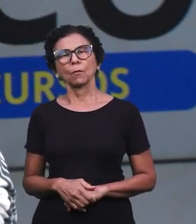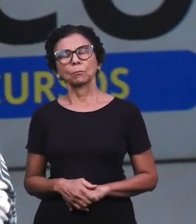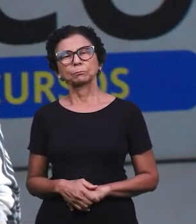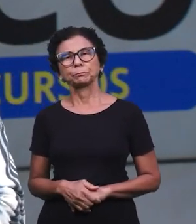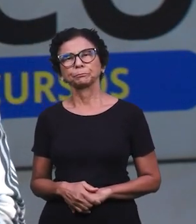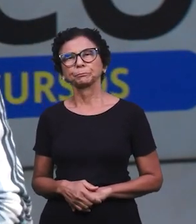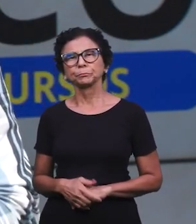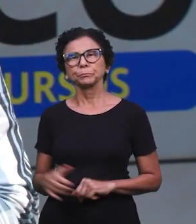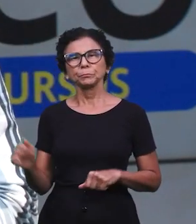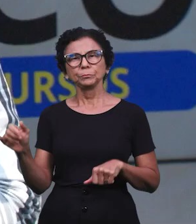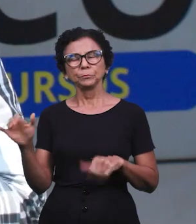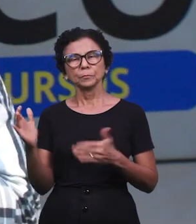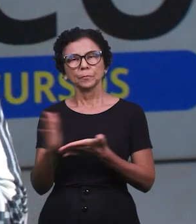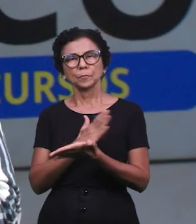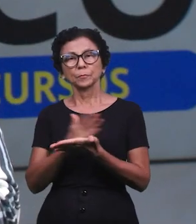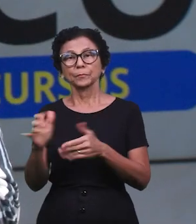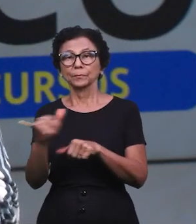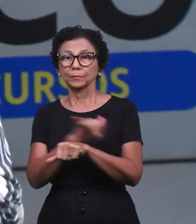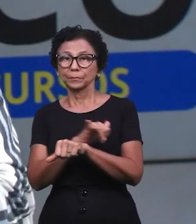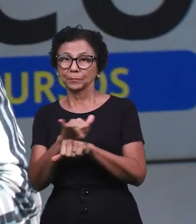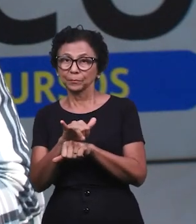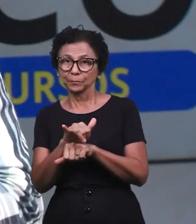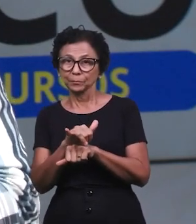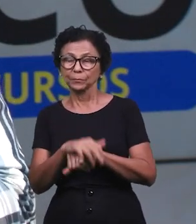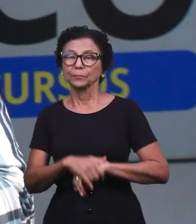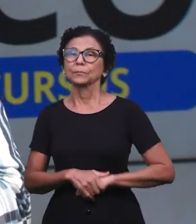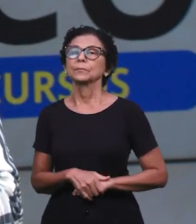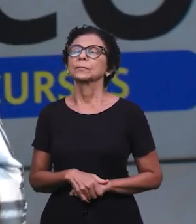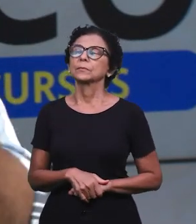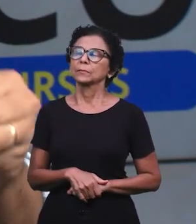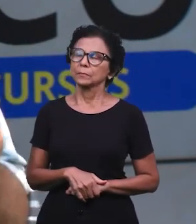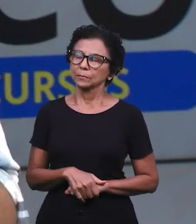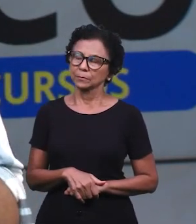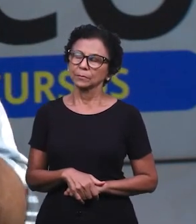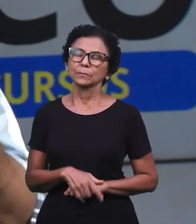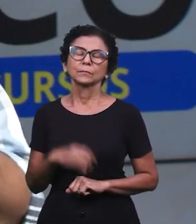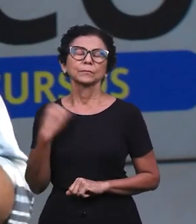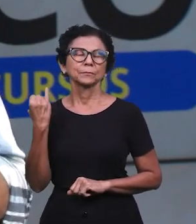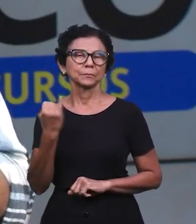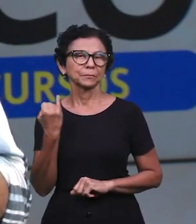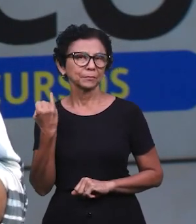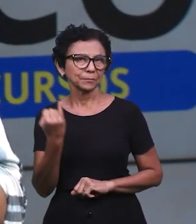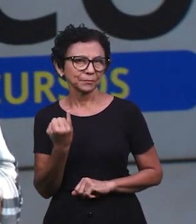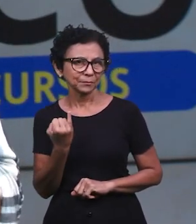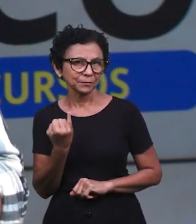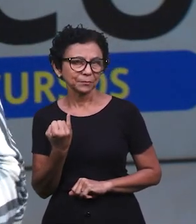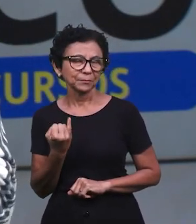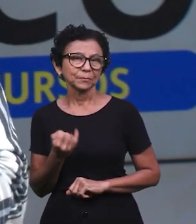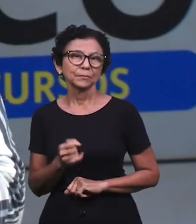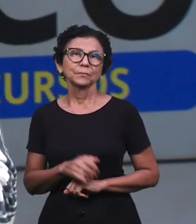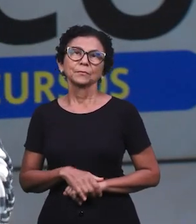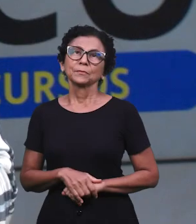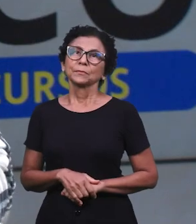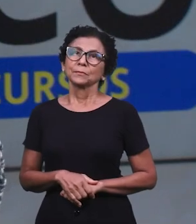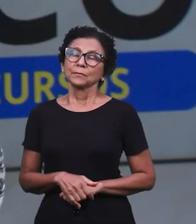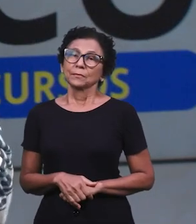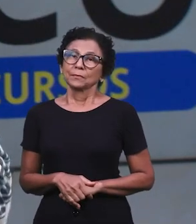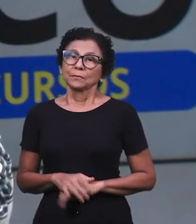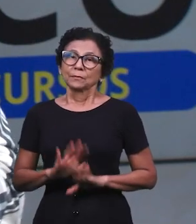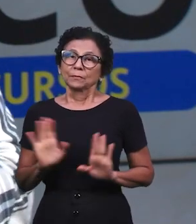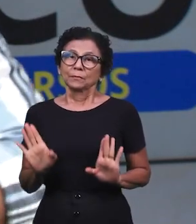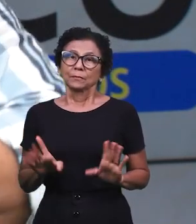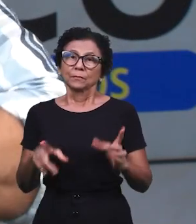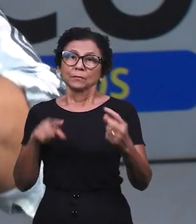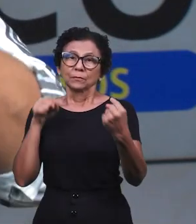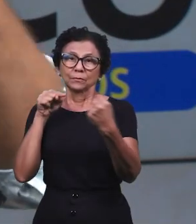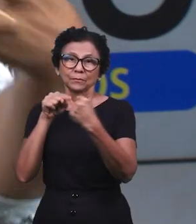técnicas aqui para vocês, conteúdos que funcionam, que são importantes, relevantes, mas não é, primeiramente, o nosso